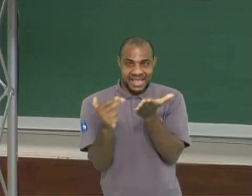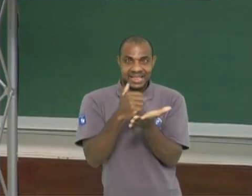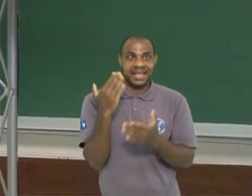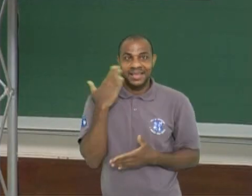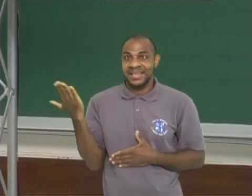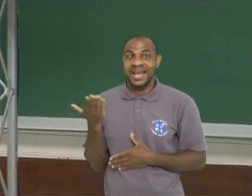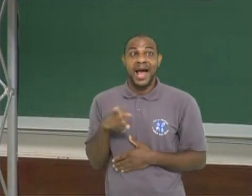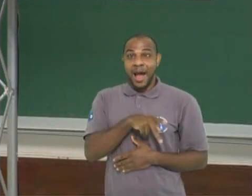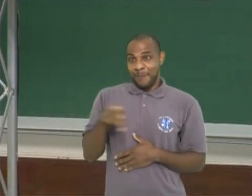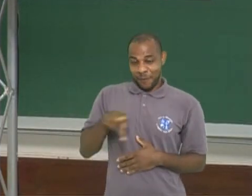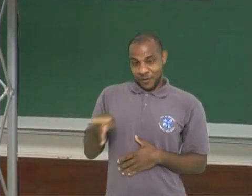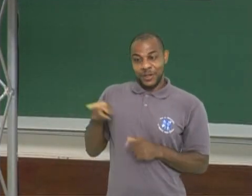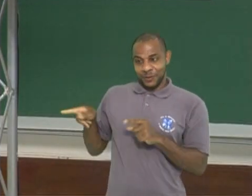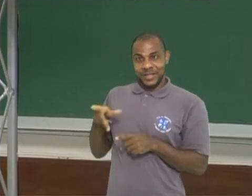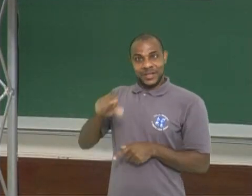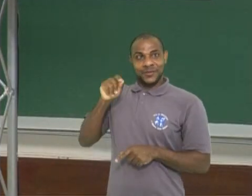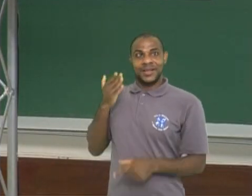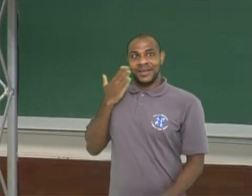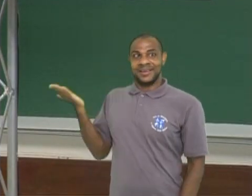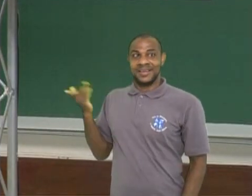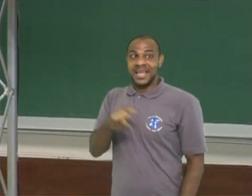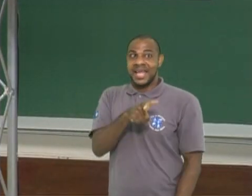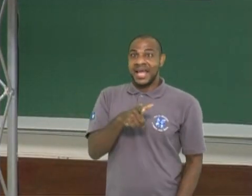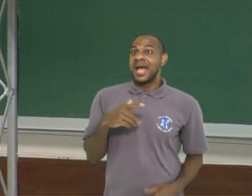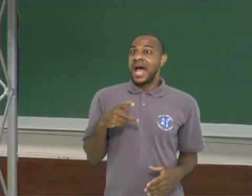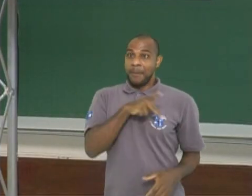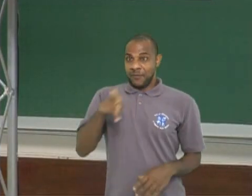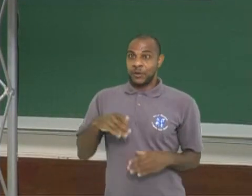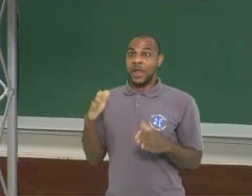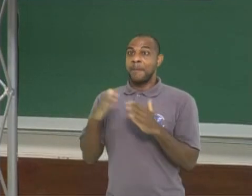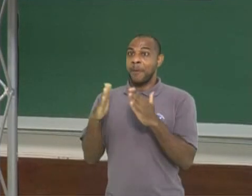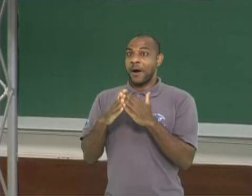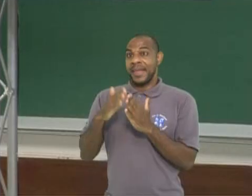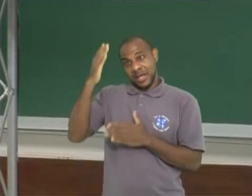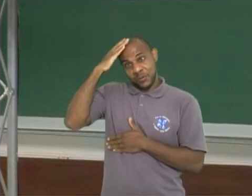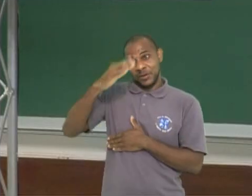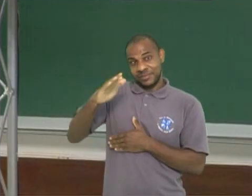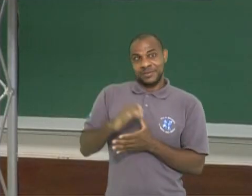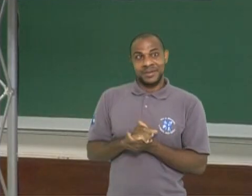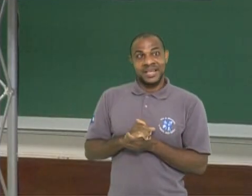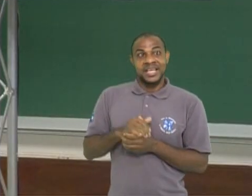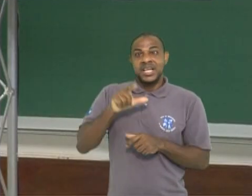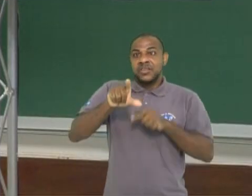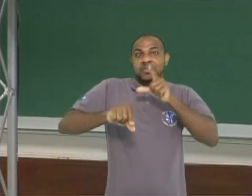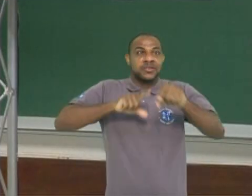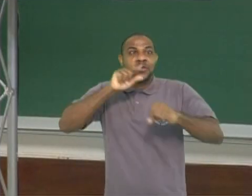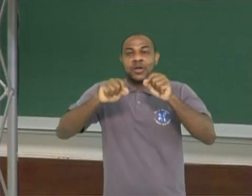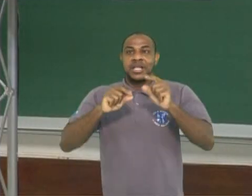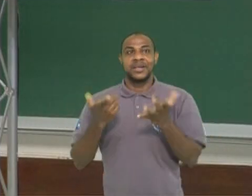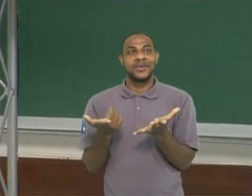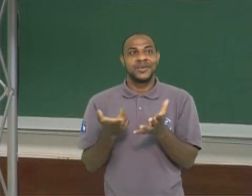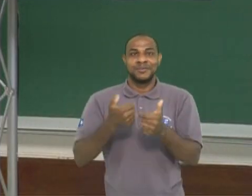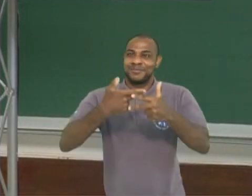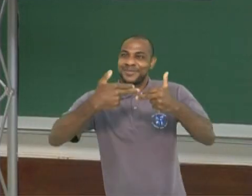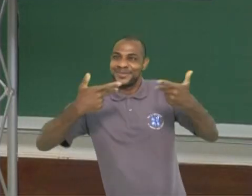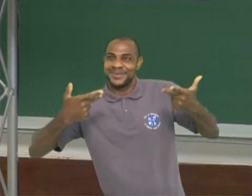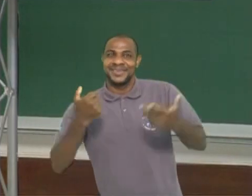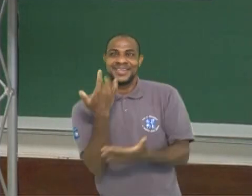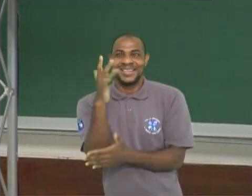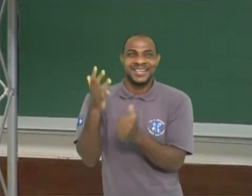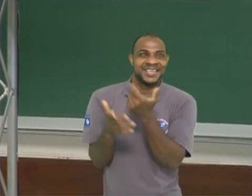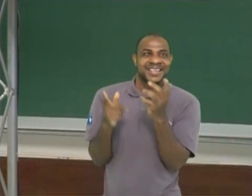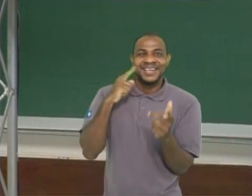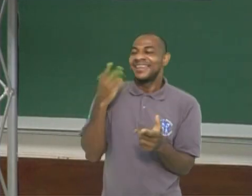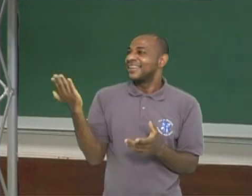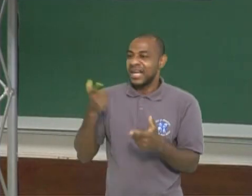professora escolheu? Eu já falei para vocês que eu moro na cidade de Curitiba. Então, eu escolhi uma paisagem aqui e na minha paisagem eu só